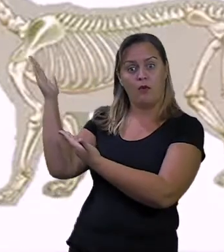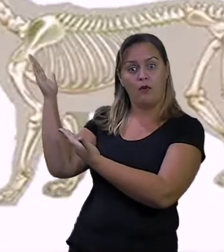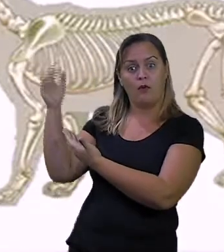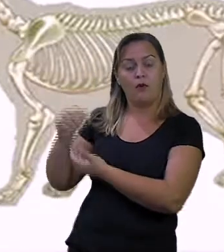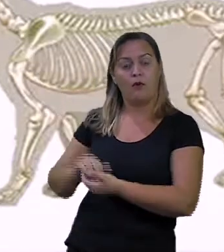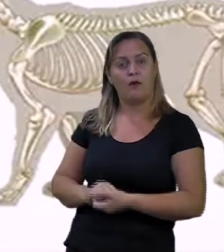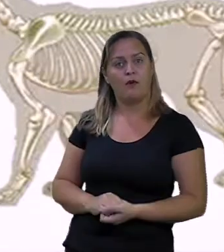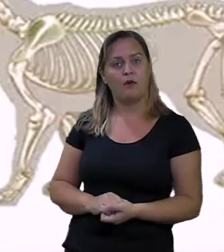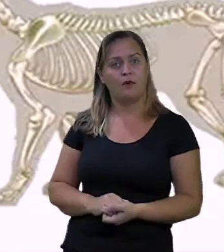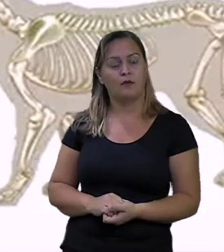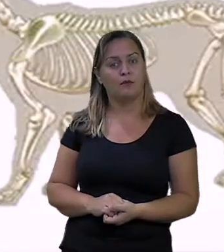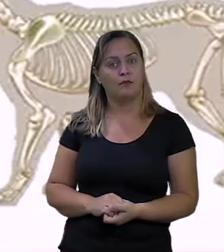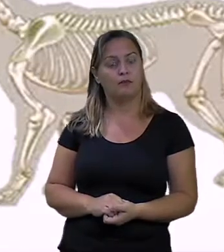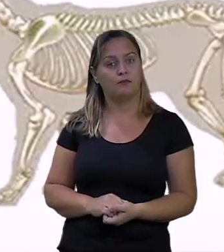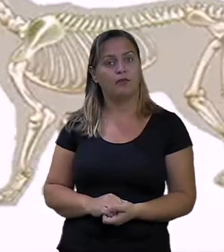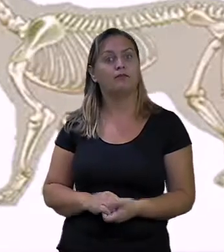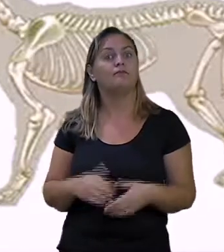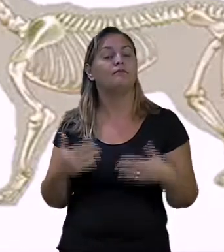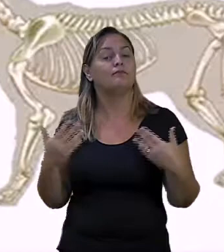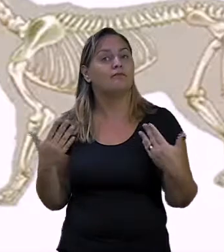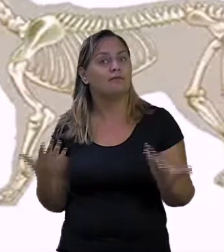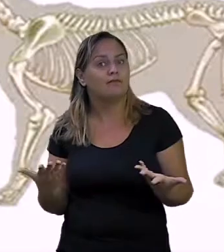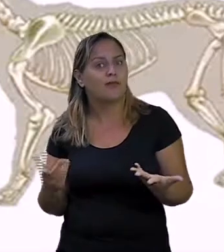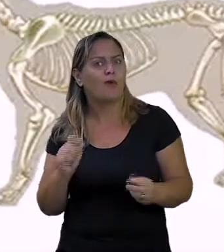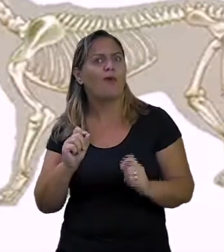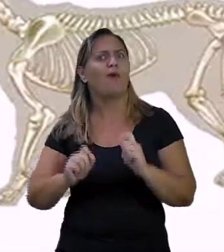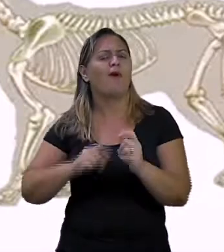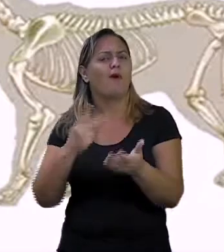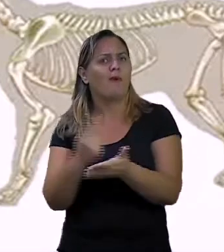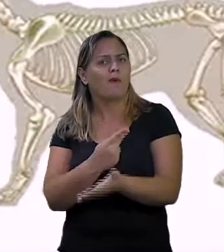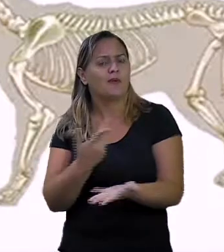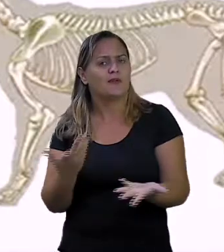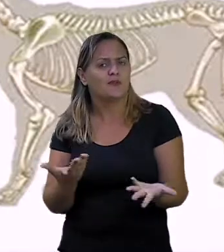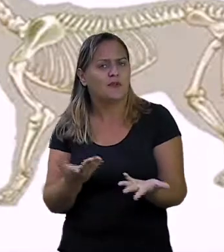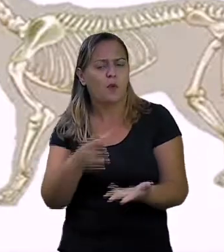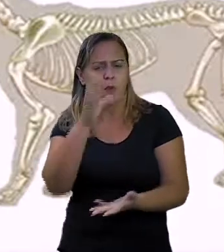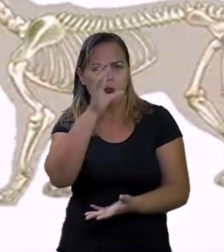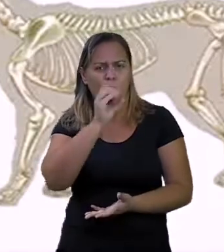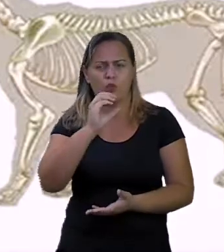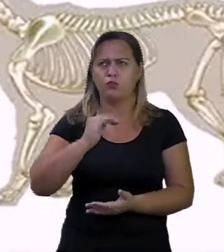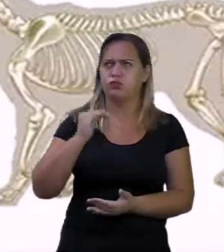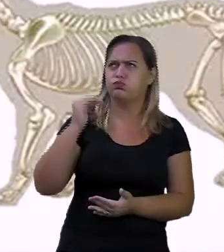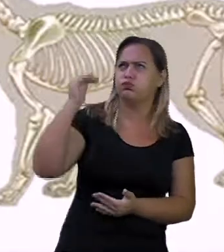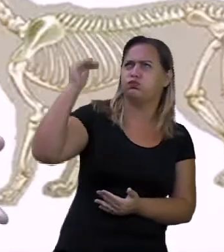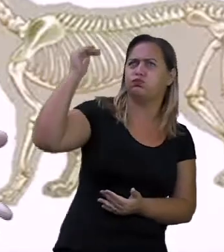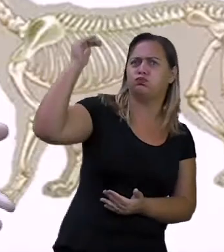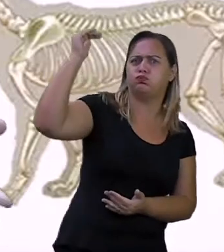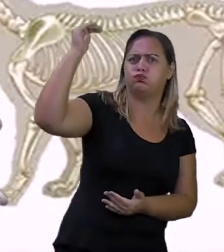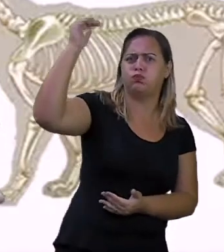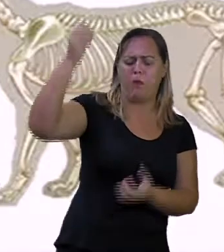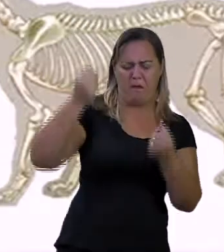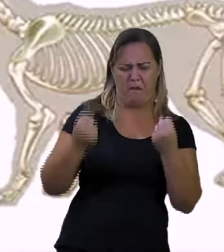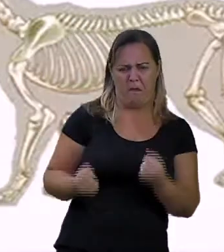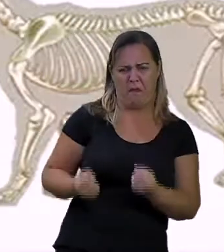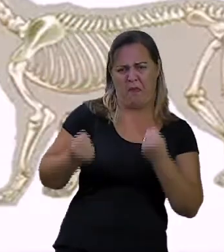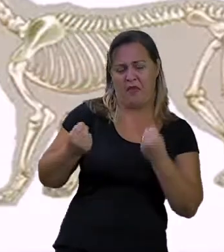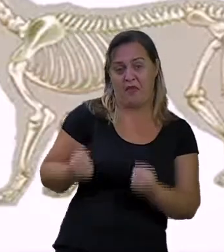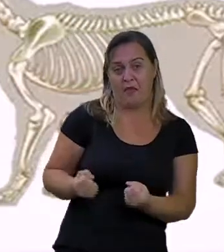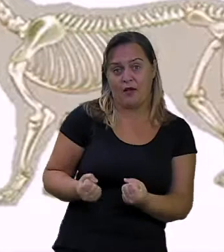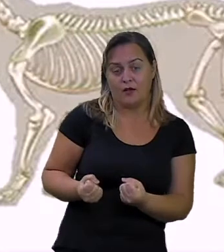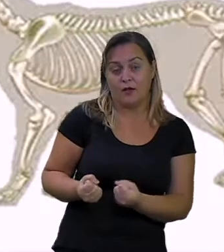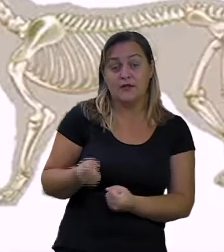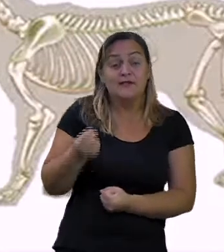aí? Imagina aquele ser de todo tamanho, se manter de